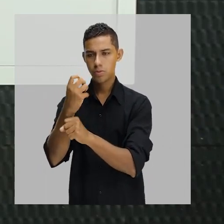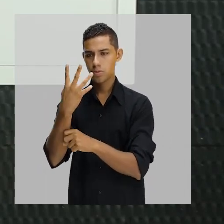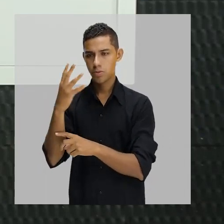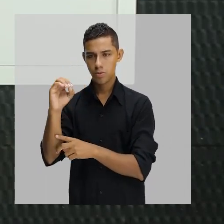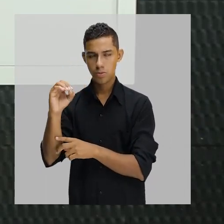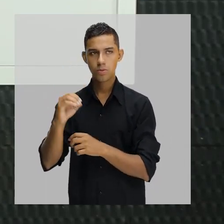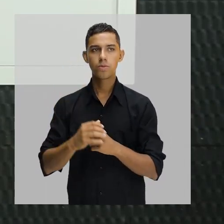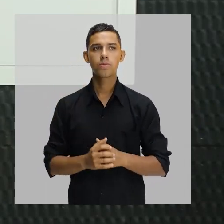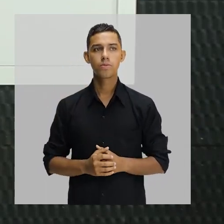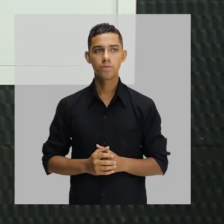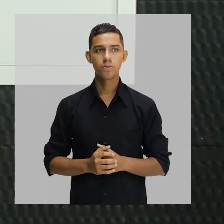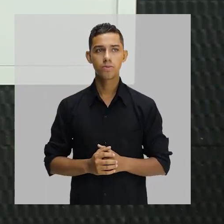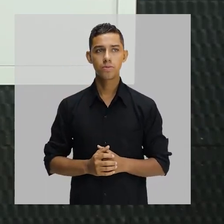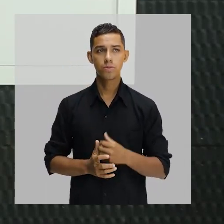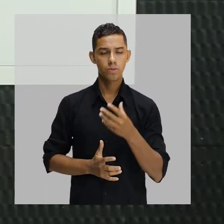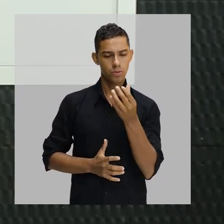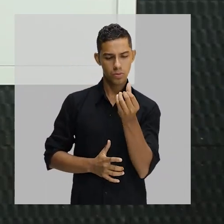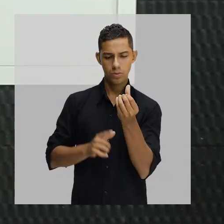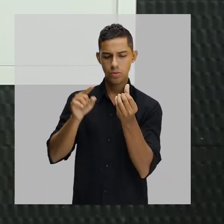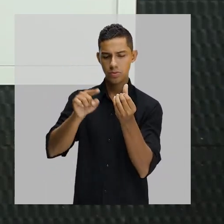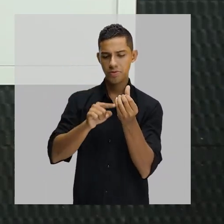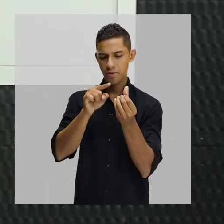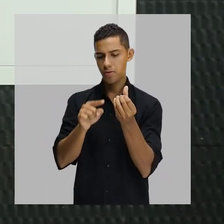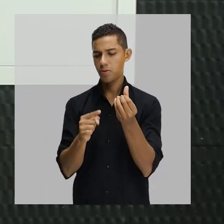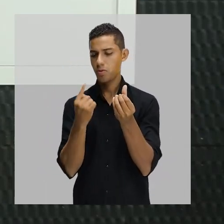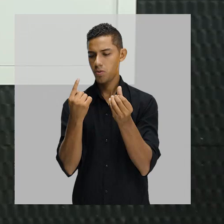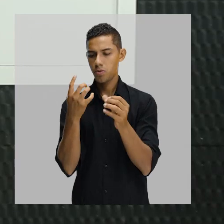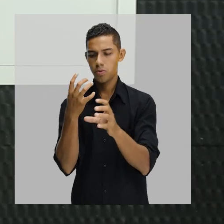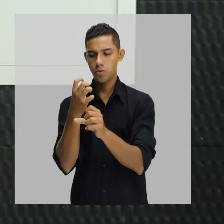certo? 6 vezes 1, 6, mais 4, 10.